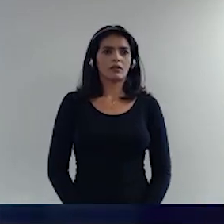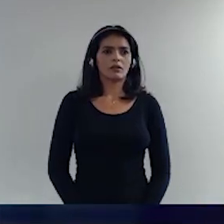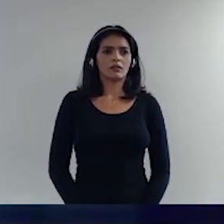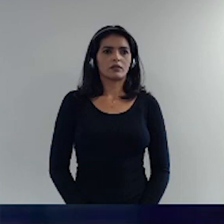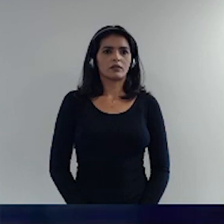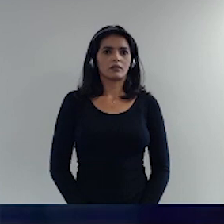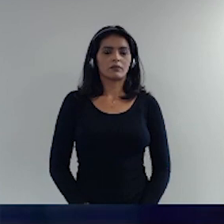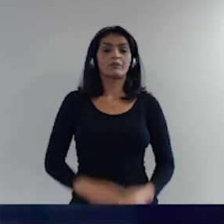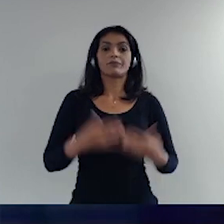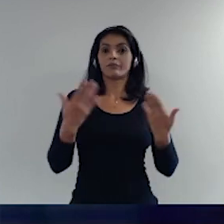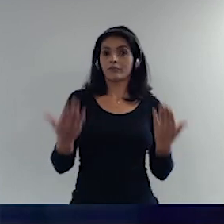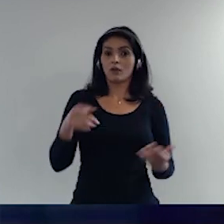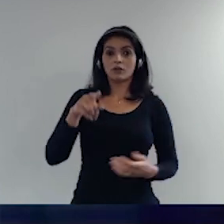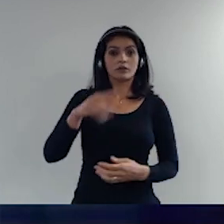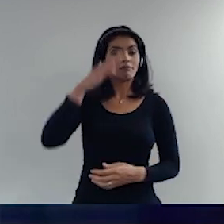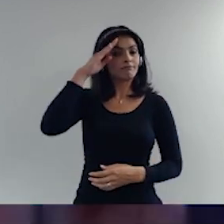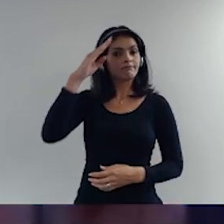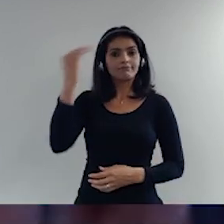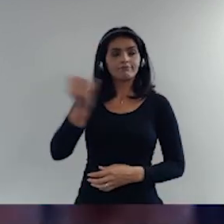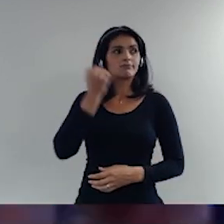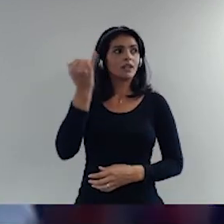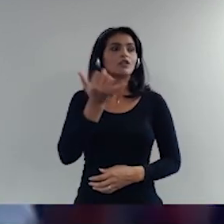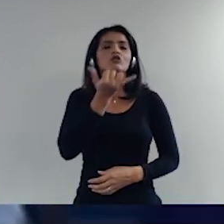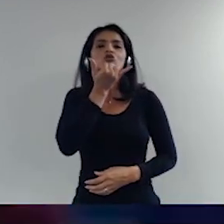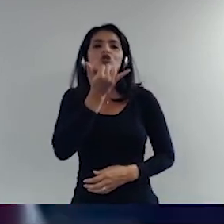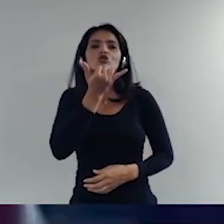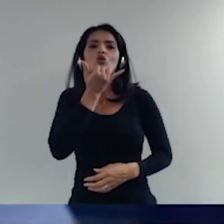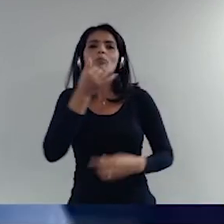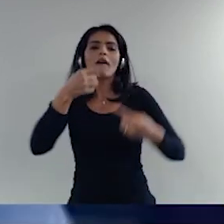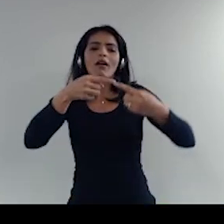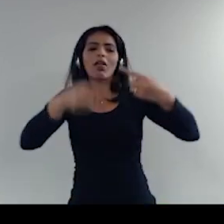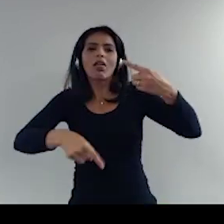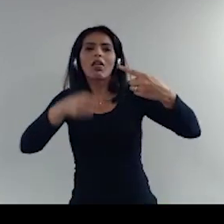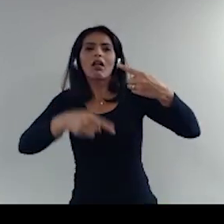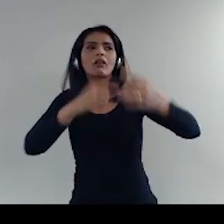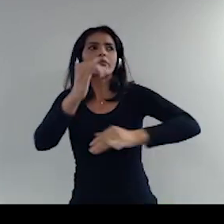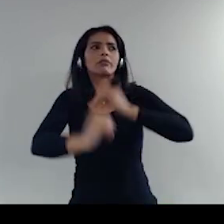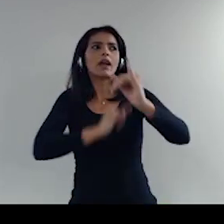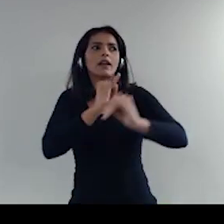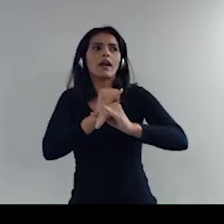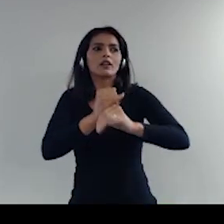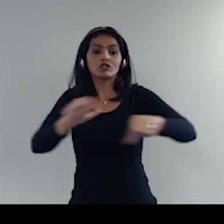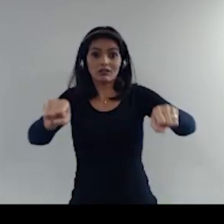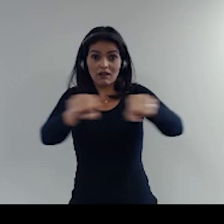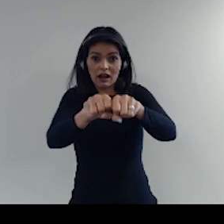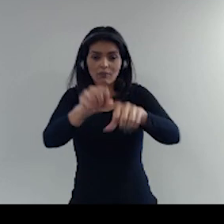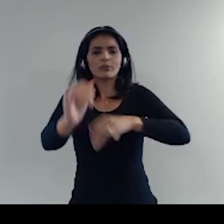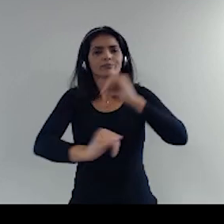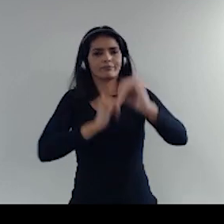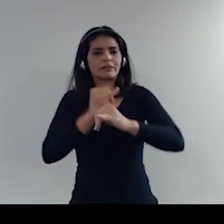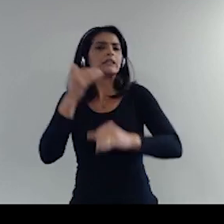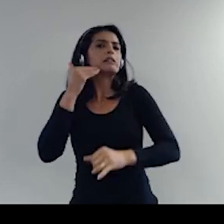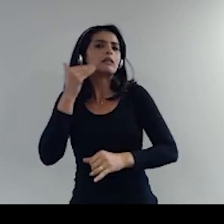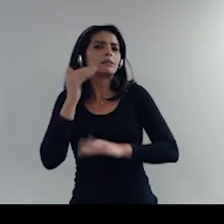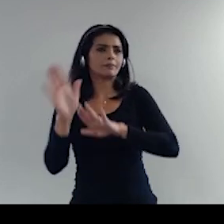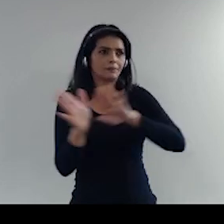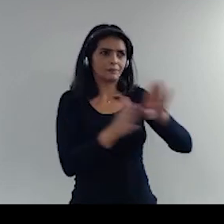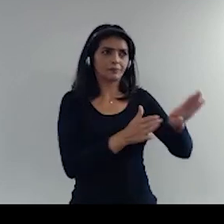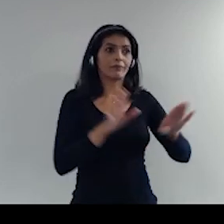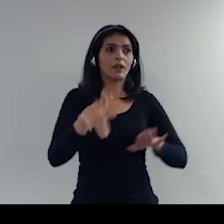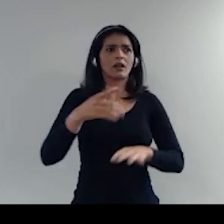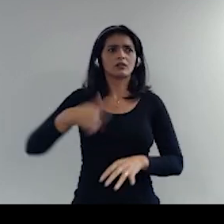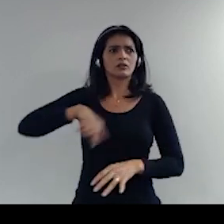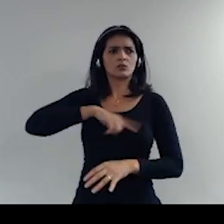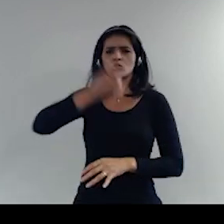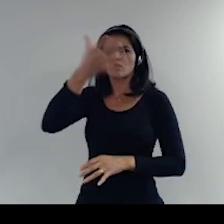outros. Isso é fundamental, não é? Isso é fundamental. Nós não queremos um líder também,